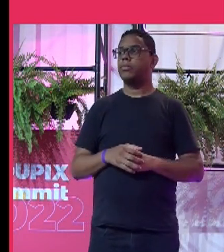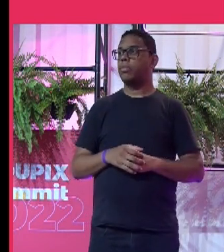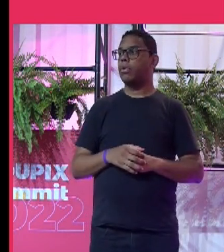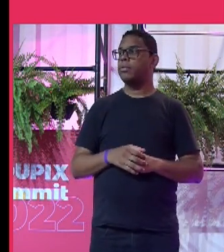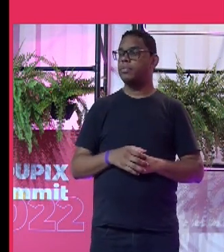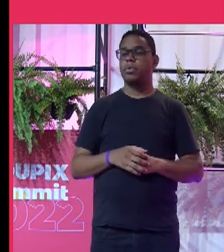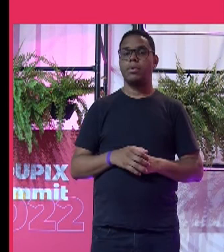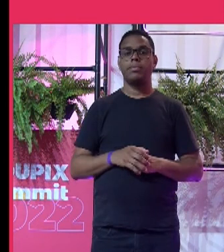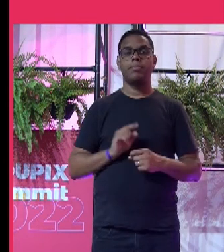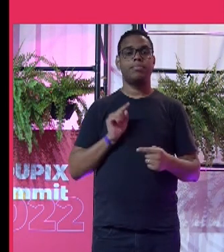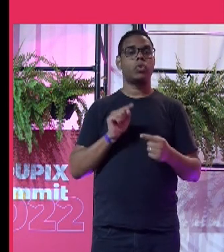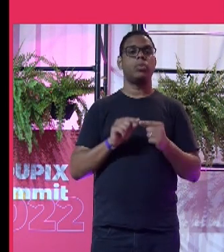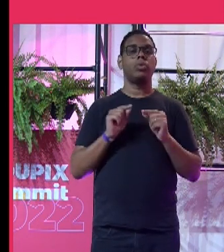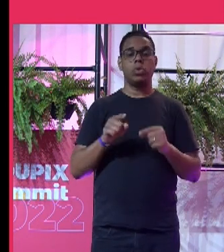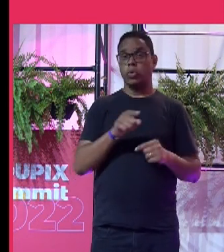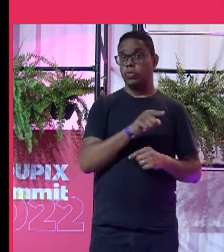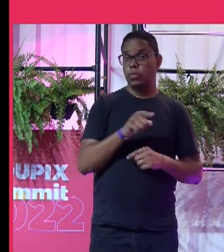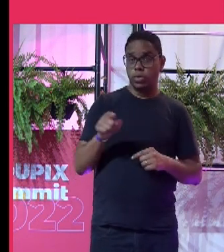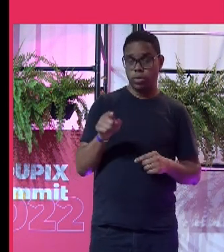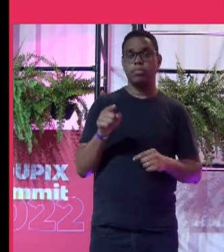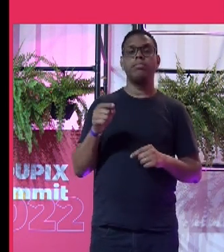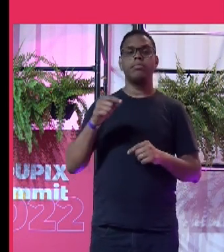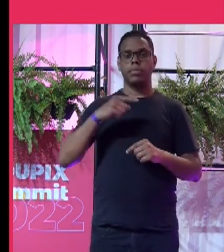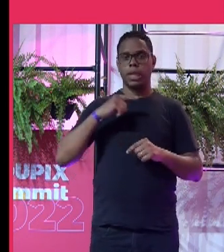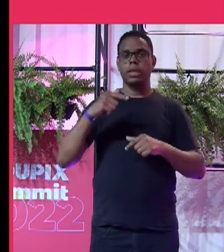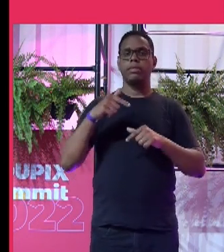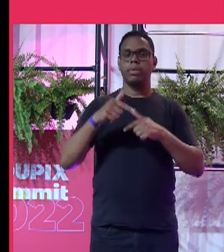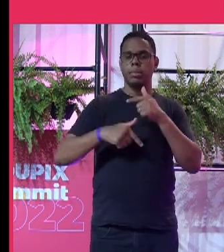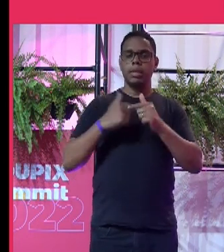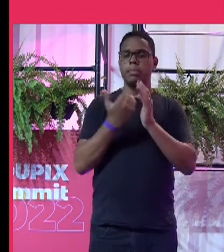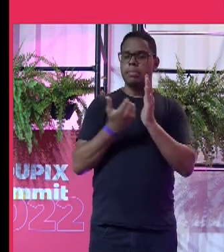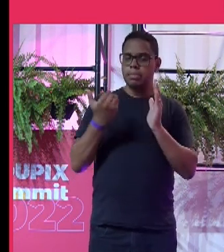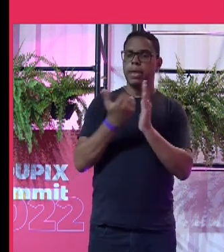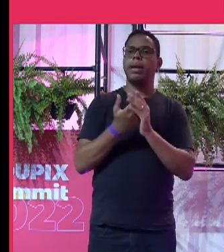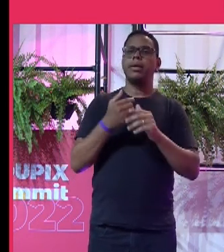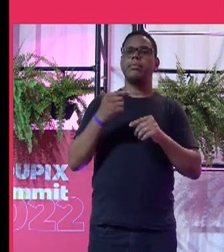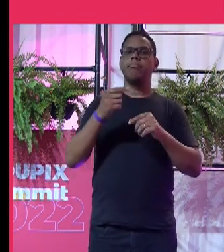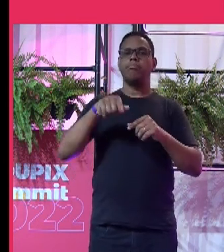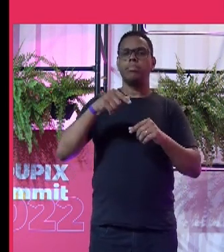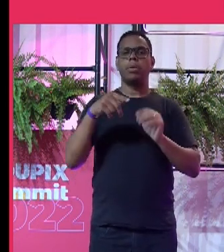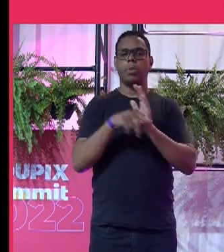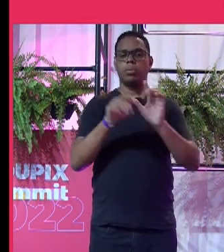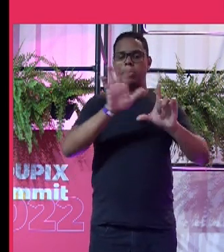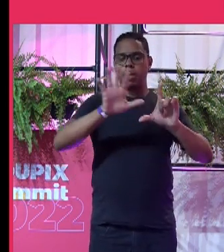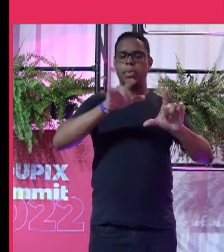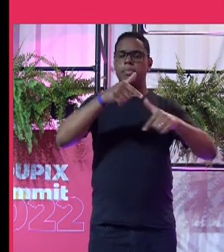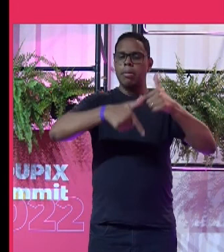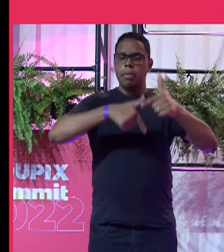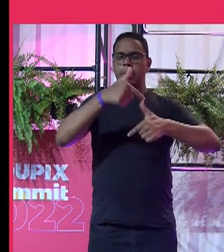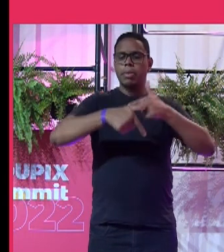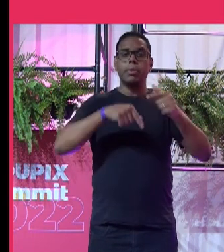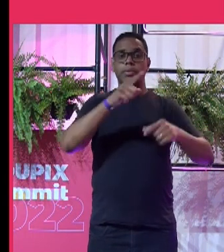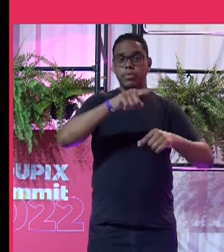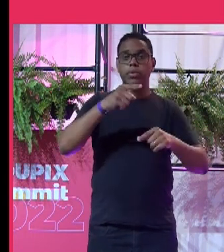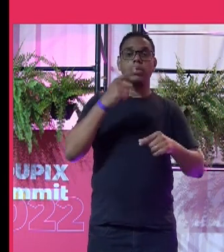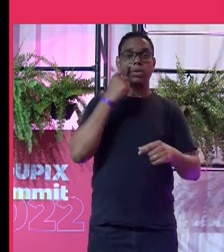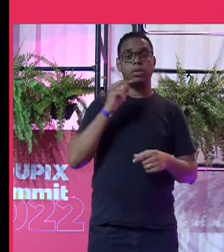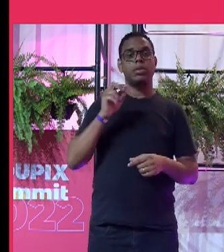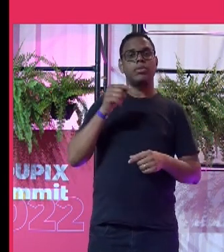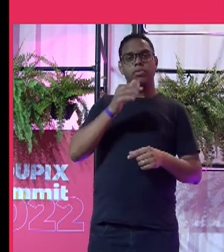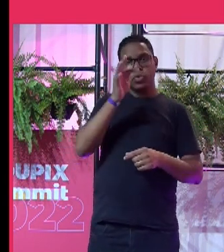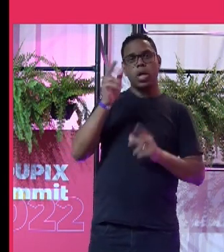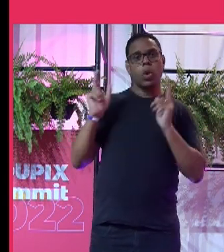A ideia aqui é que vocês dediquem-se cada vez mais à paixão de vocês, que vocês possam ser o Rafa de